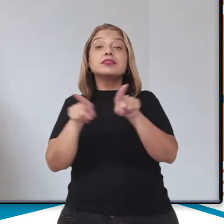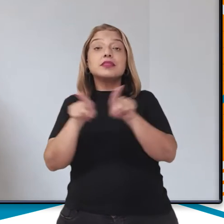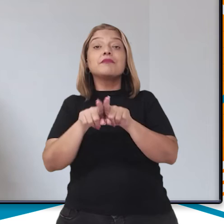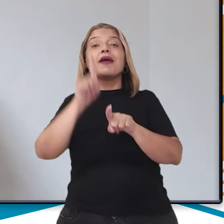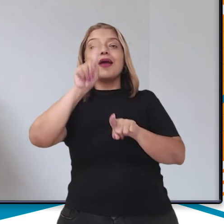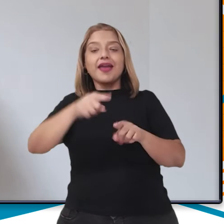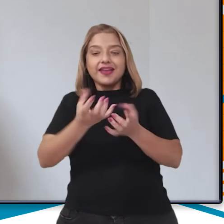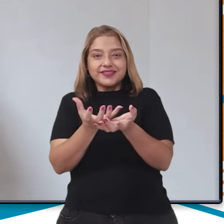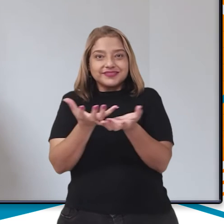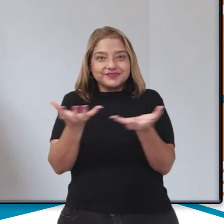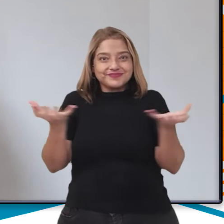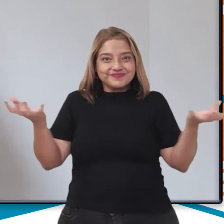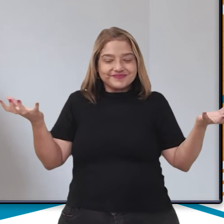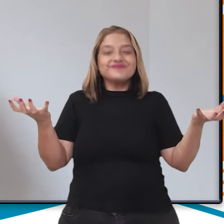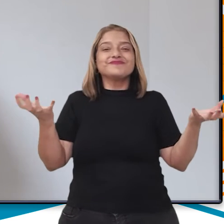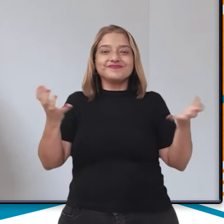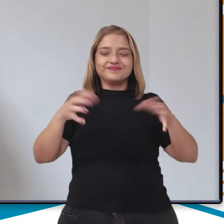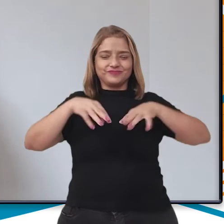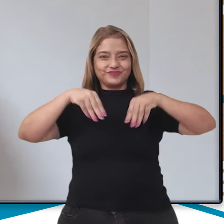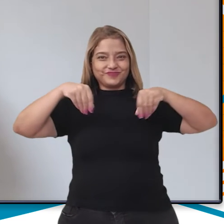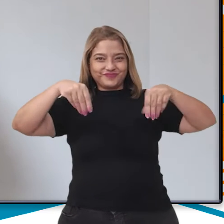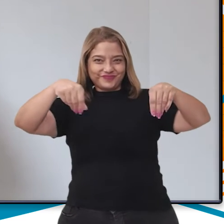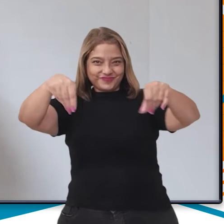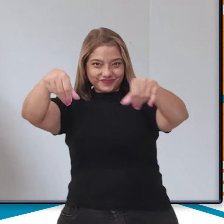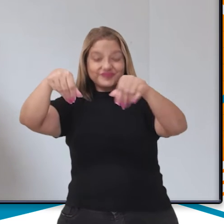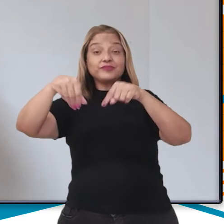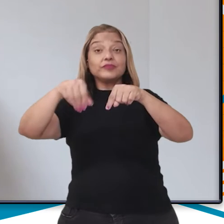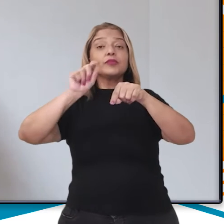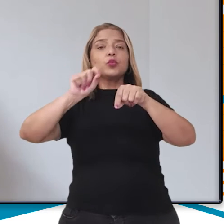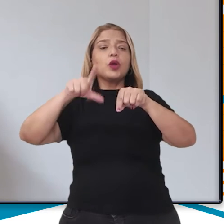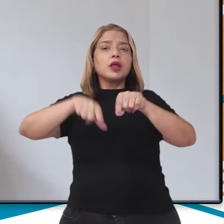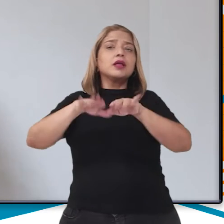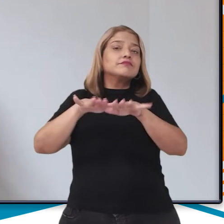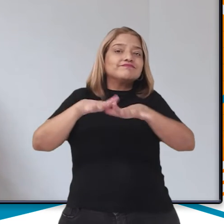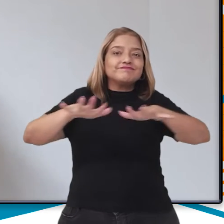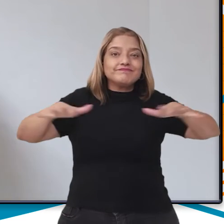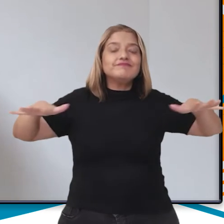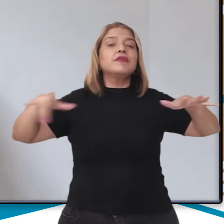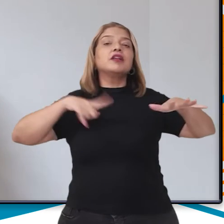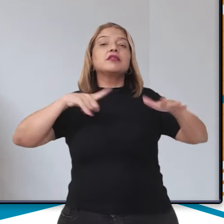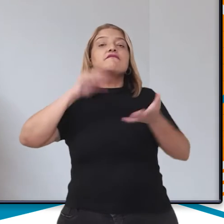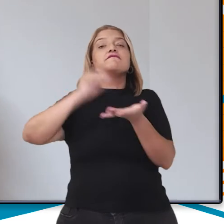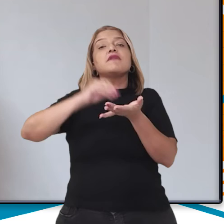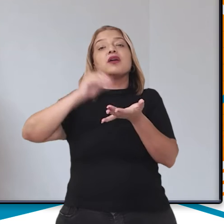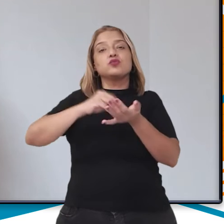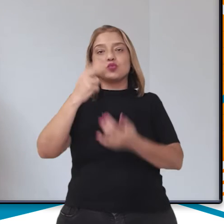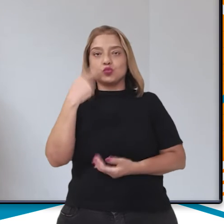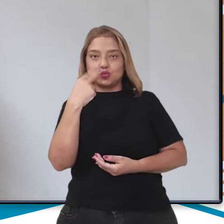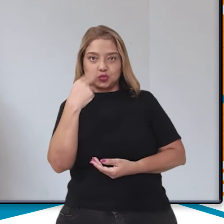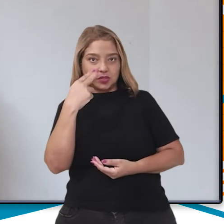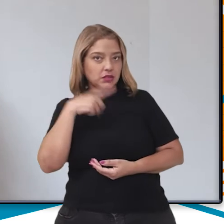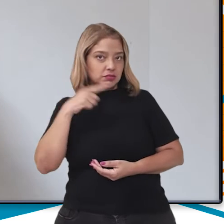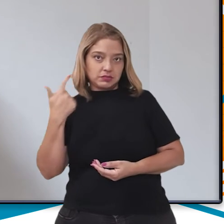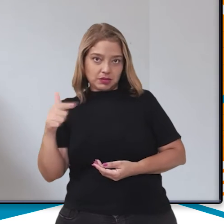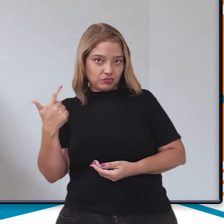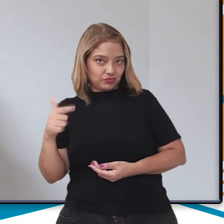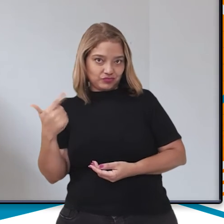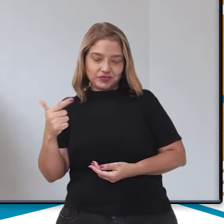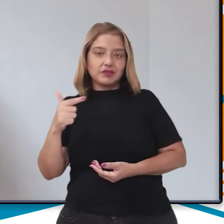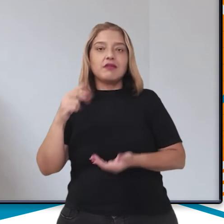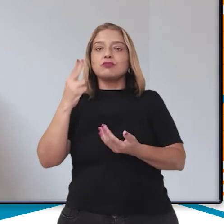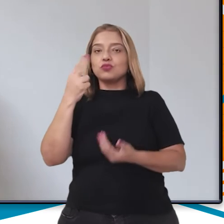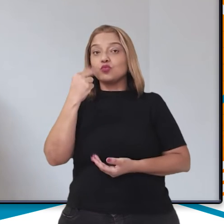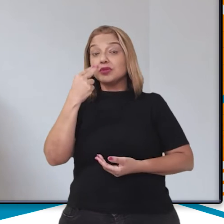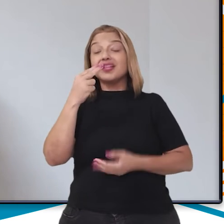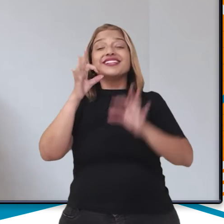com a questão do solo. O solo do cerrado, ele tem uma pobreza de nutrientes. Não há